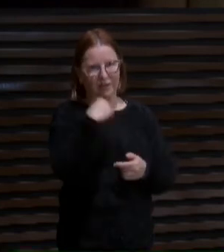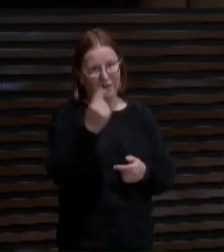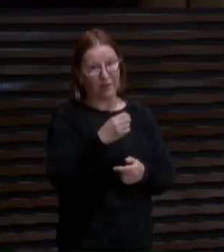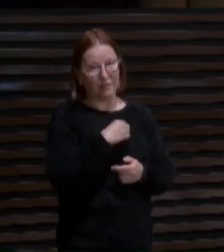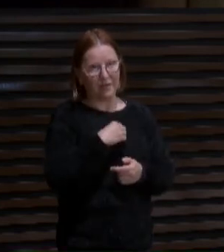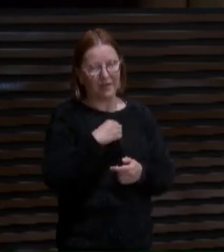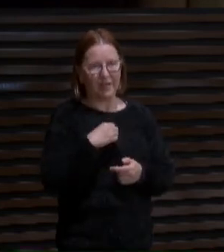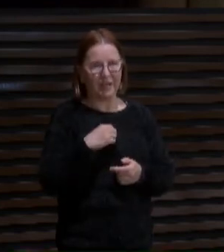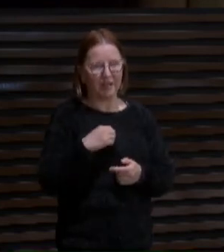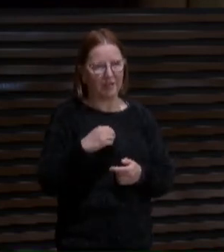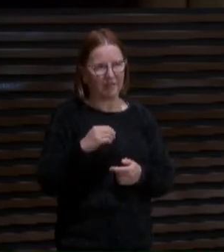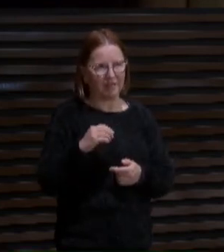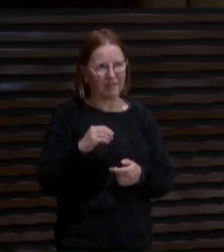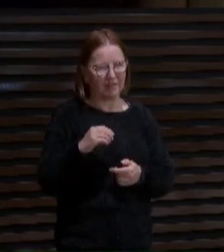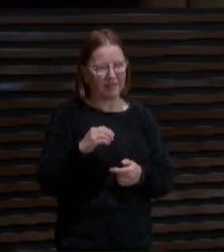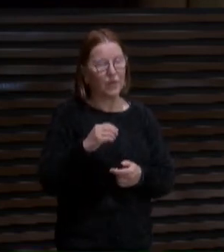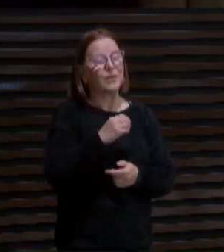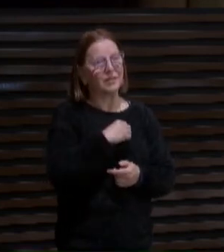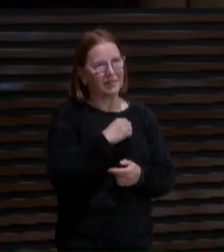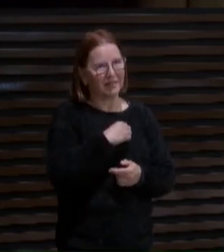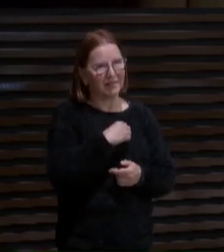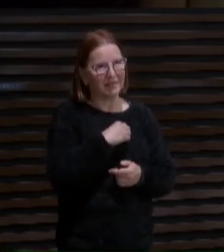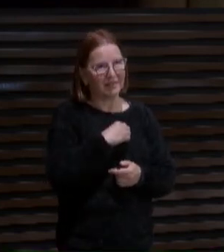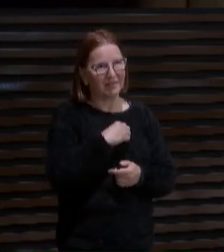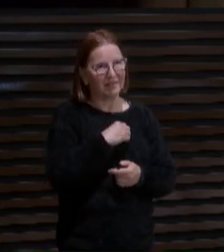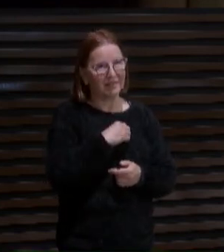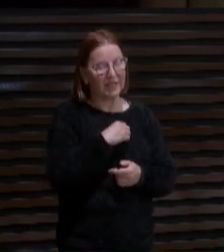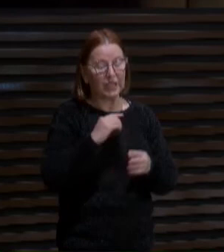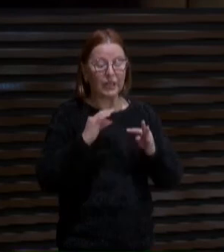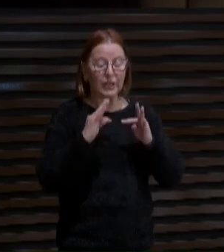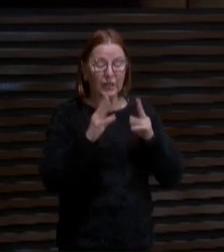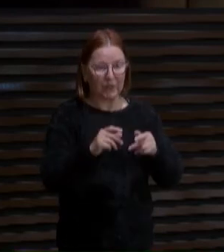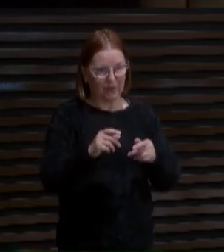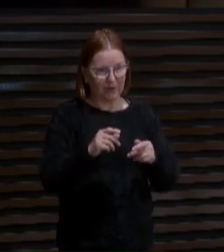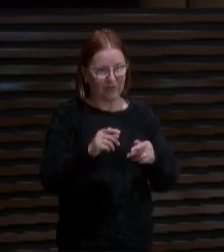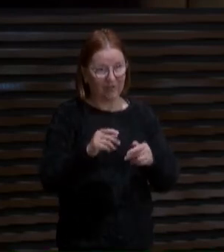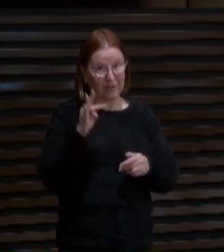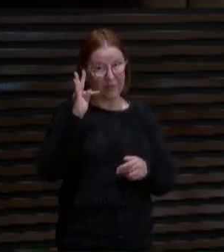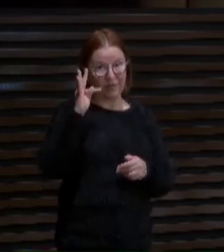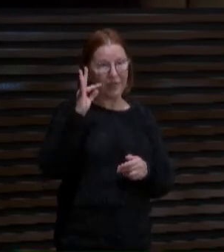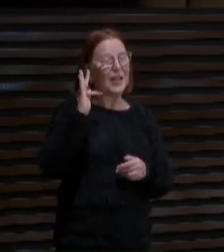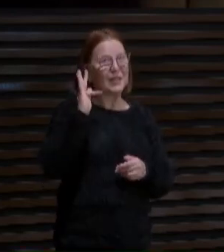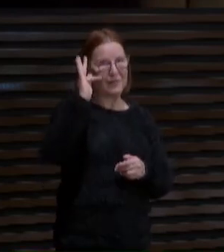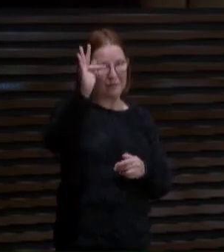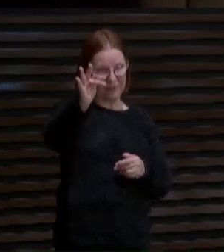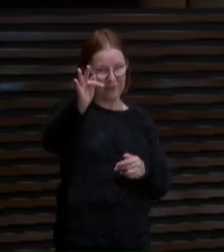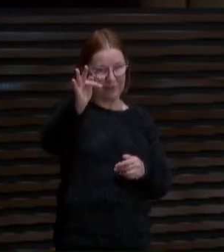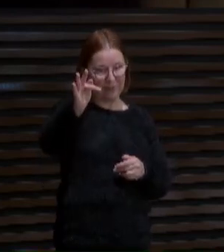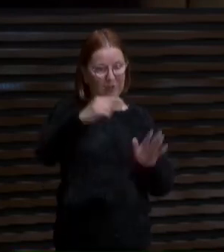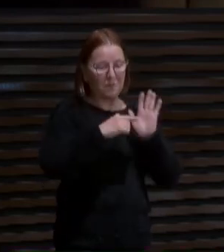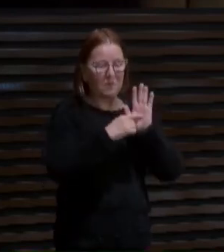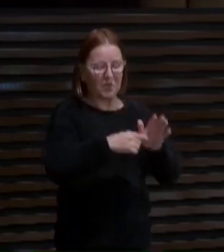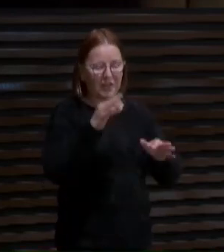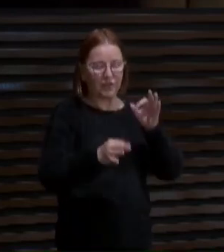todos os dias os pecados de todos um dia serão trazidos a luz e julgados um por